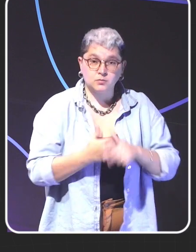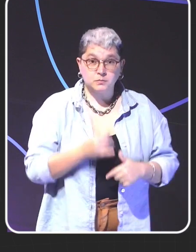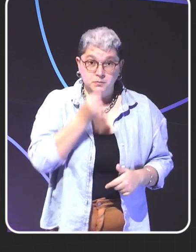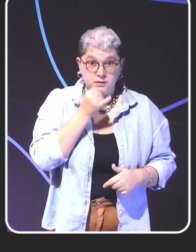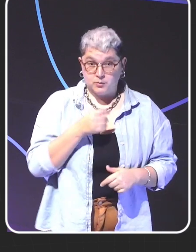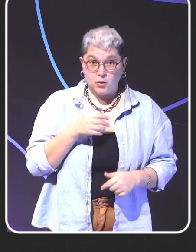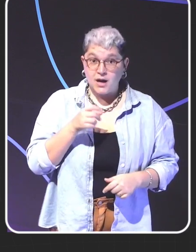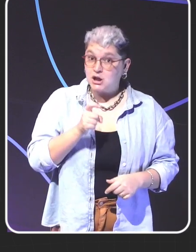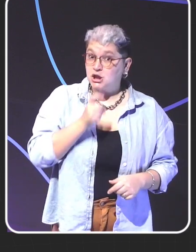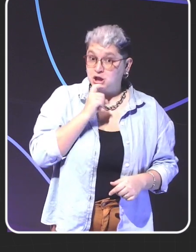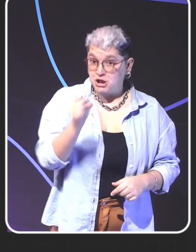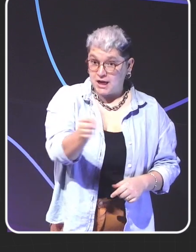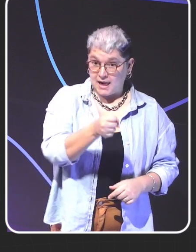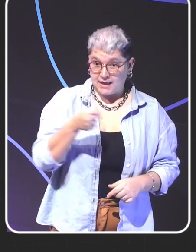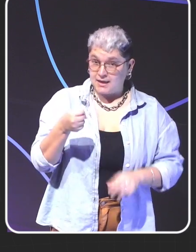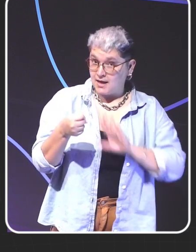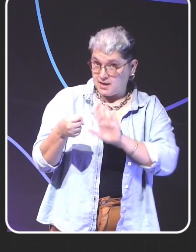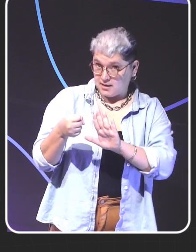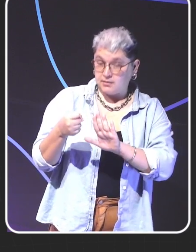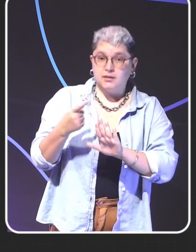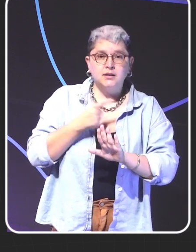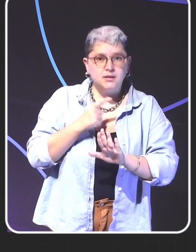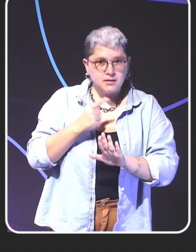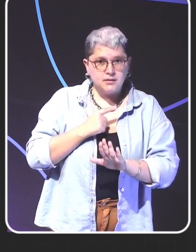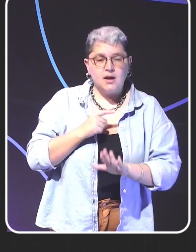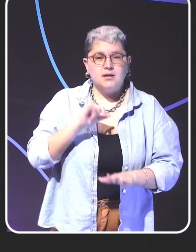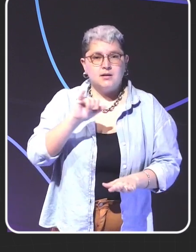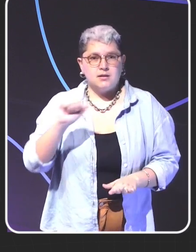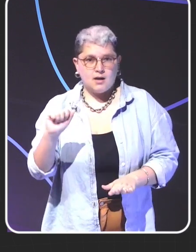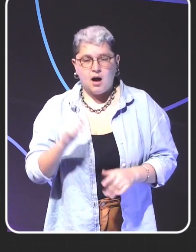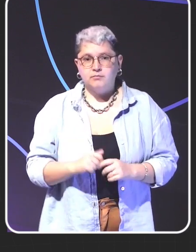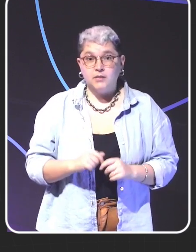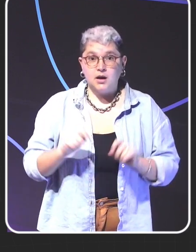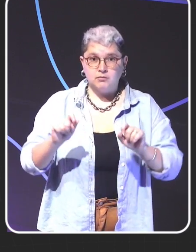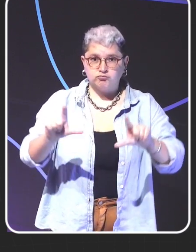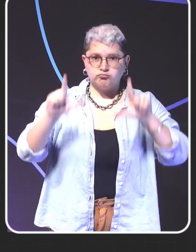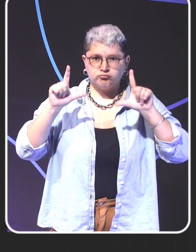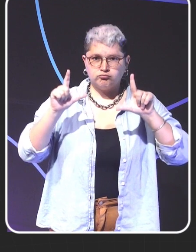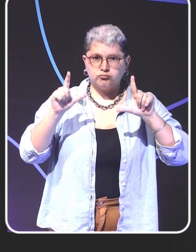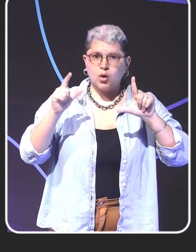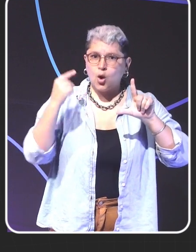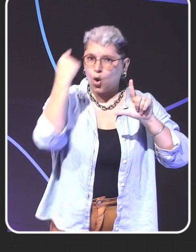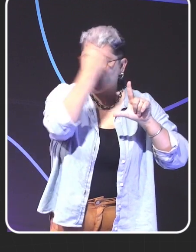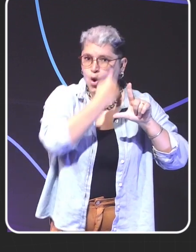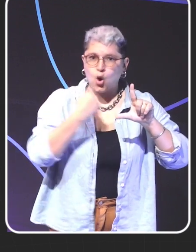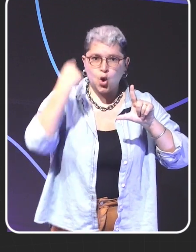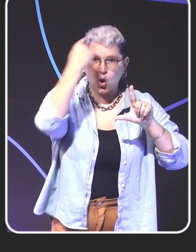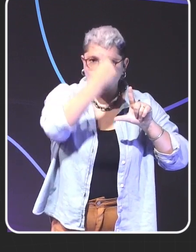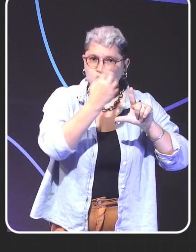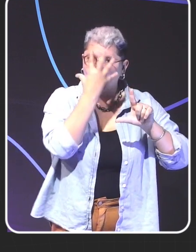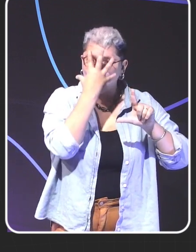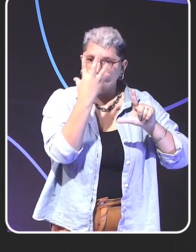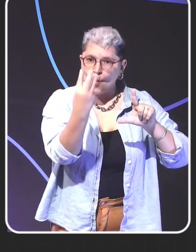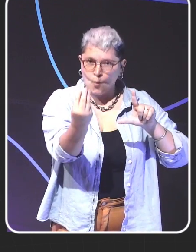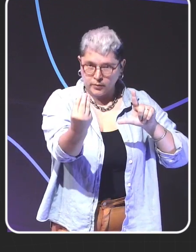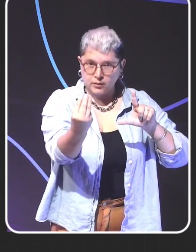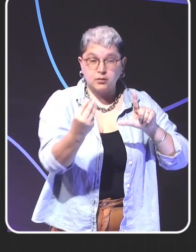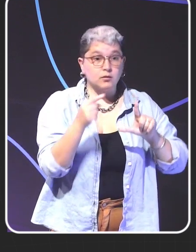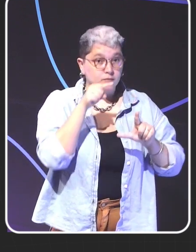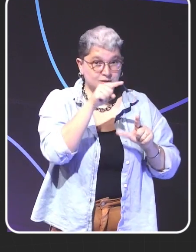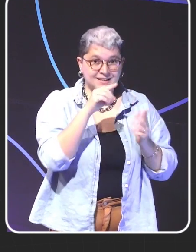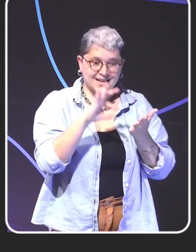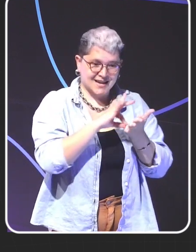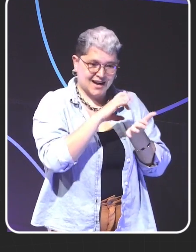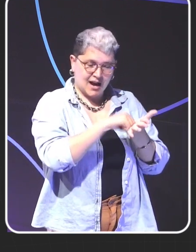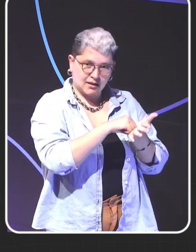geladeira inteligente, que tem toda uma camada de leitura facial quando você vai acessar a geladeira, então você faz o seu